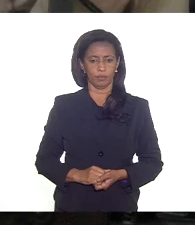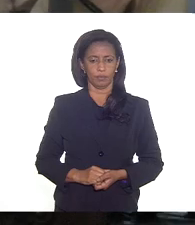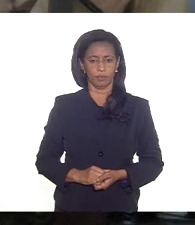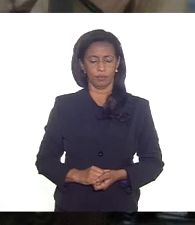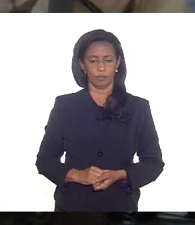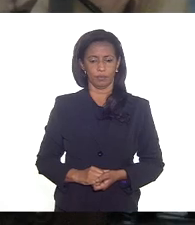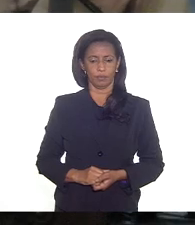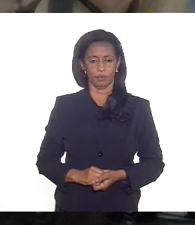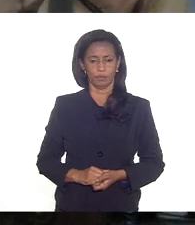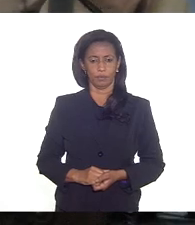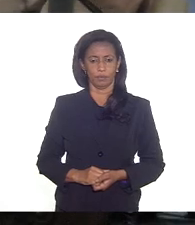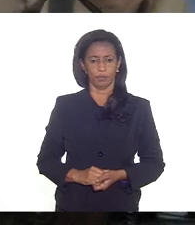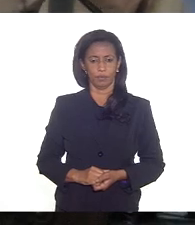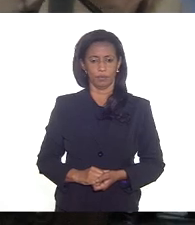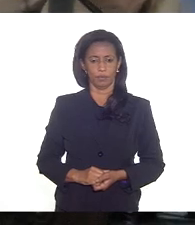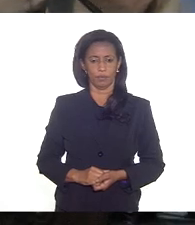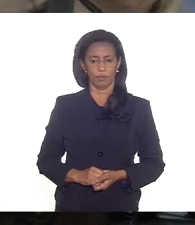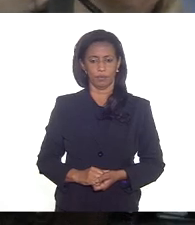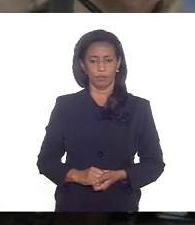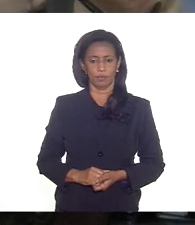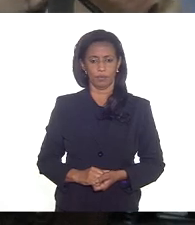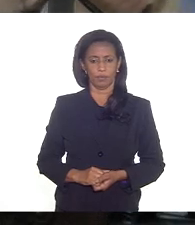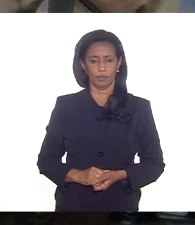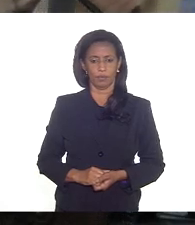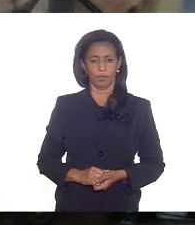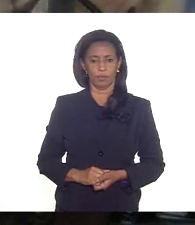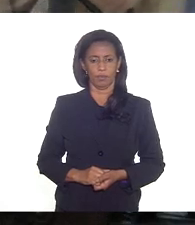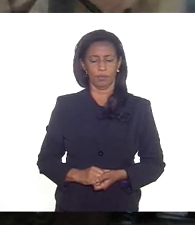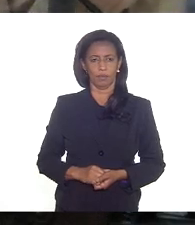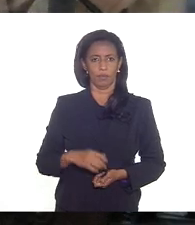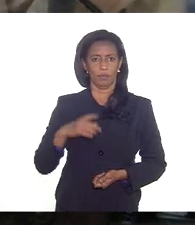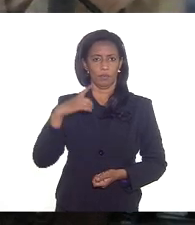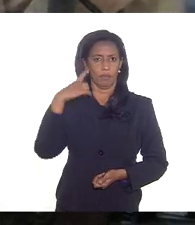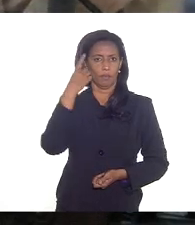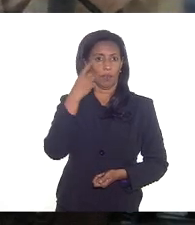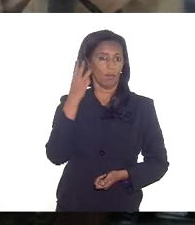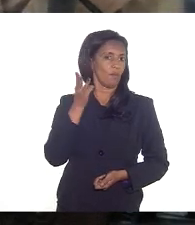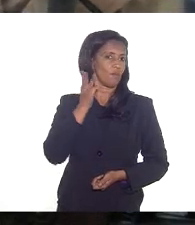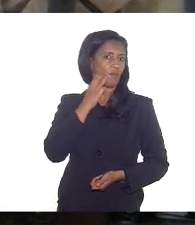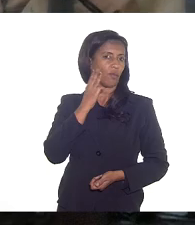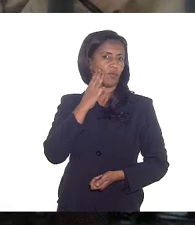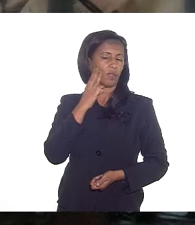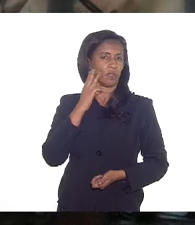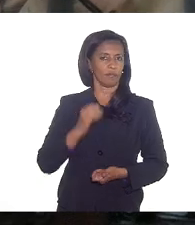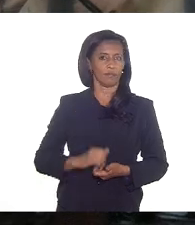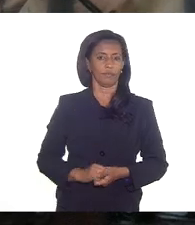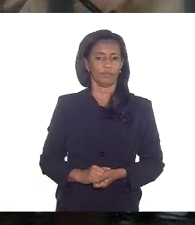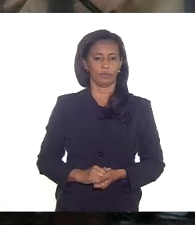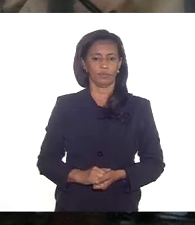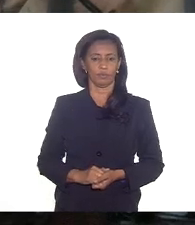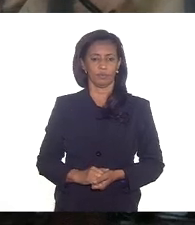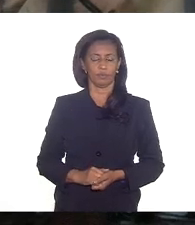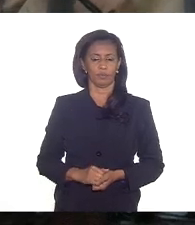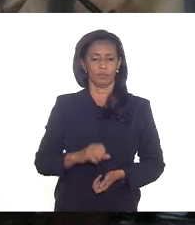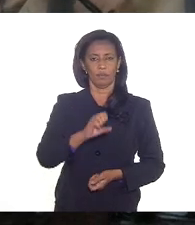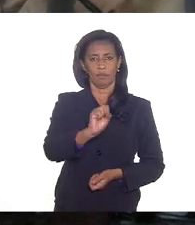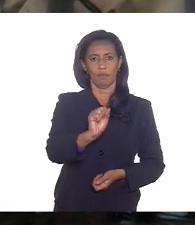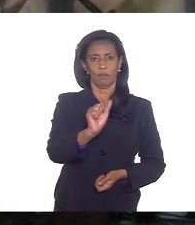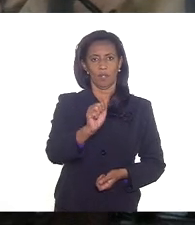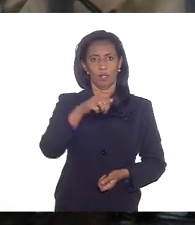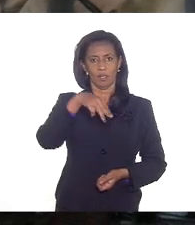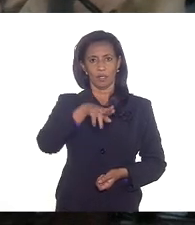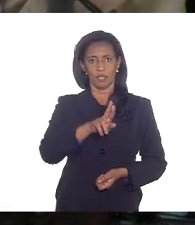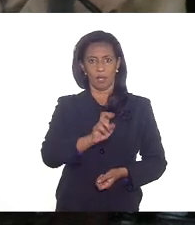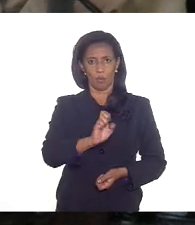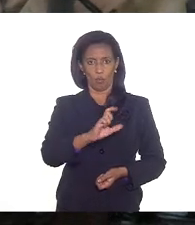o Subtenente Bernardo o Deputado waldeck Carneiro o Samuel como